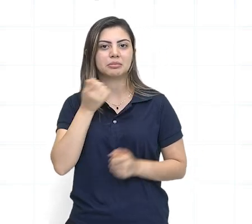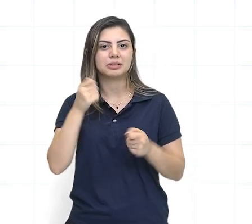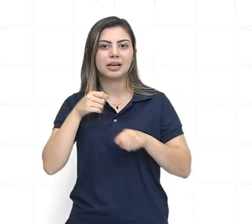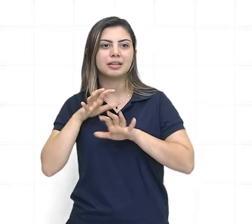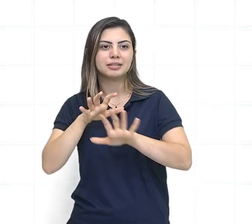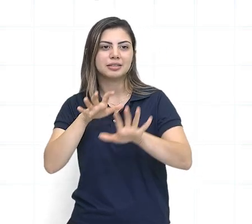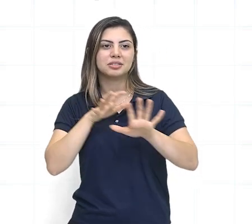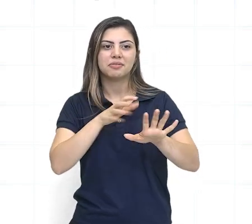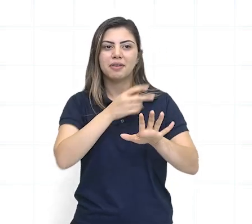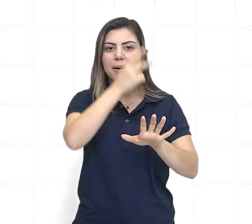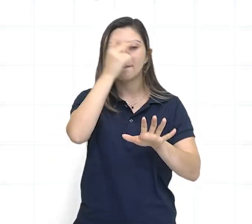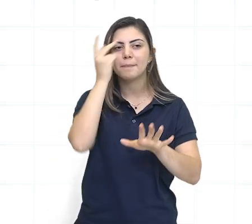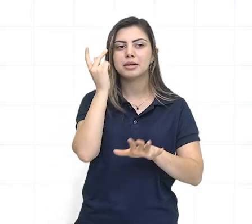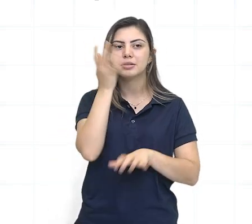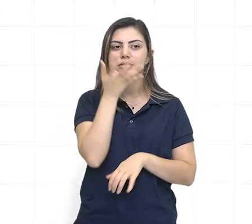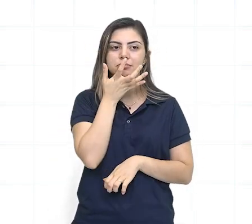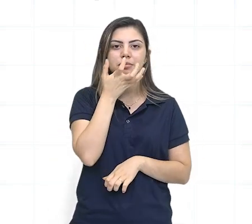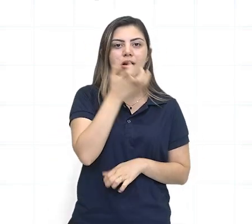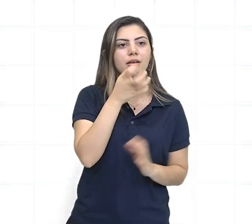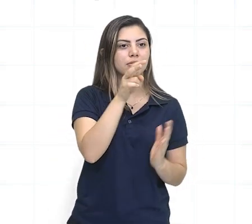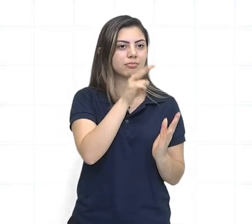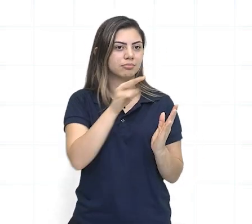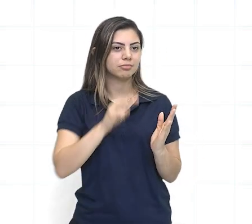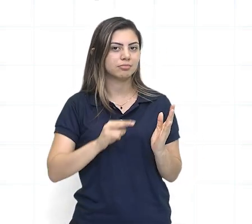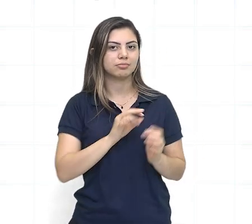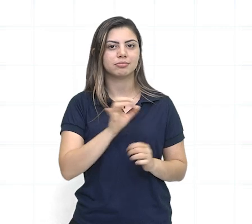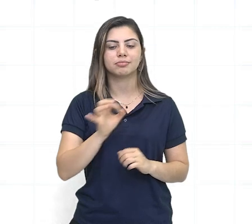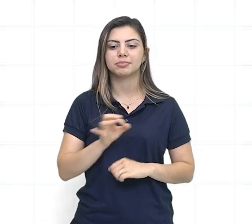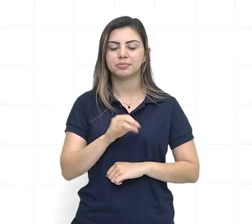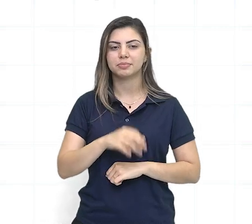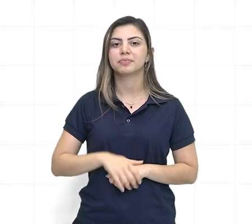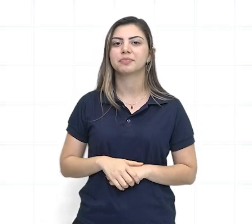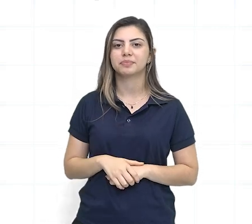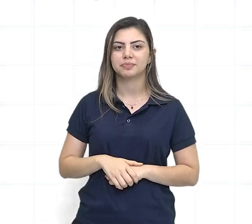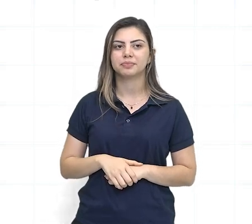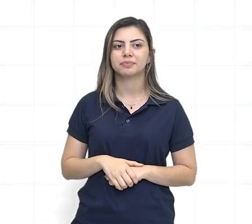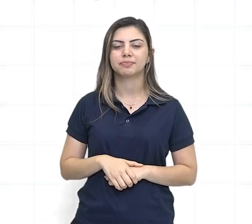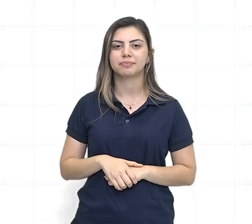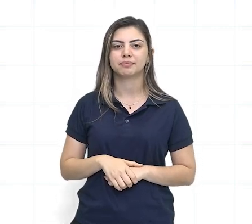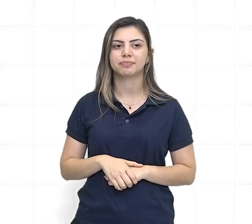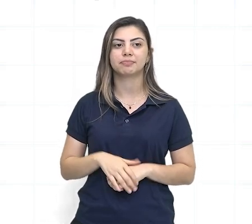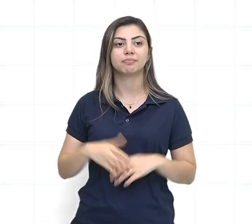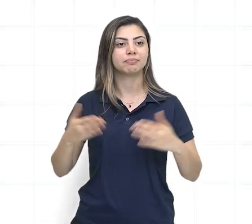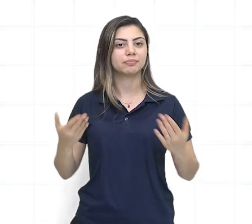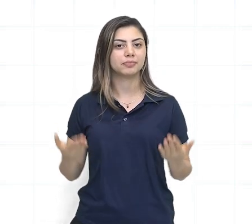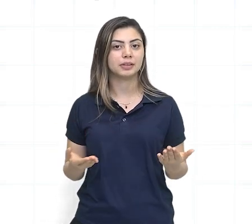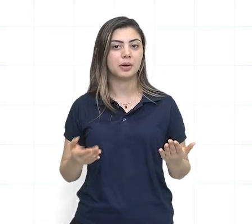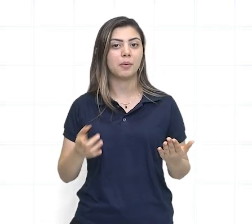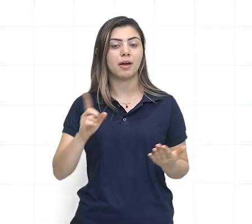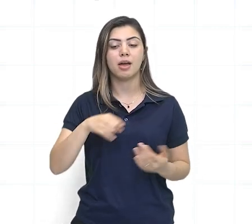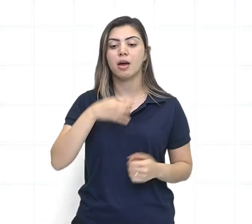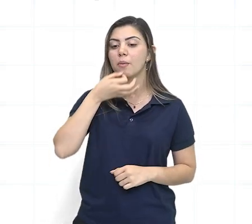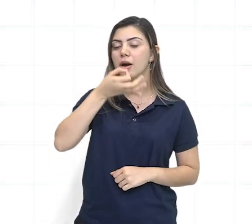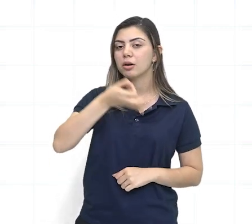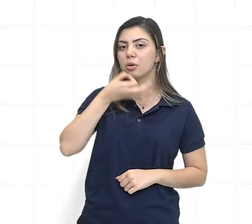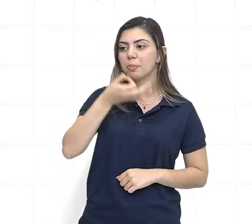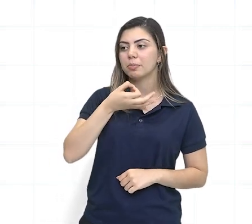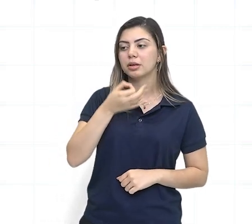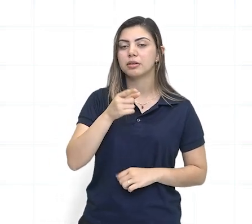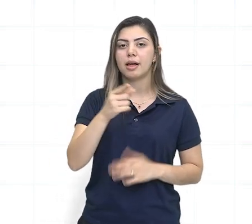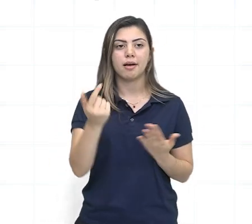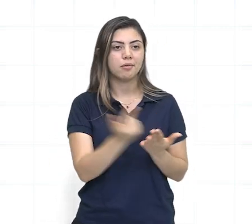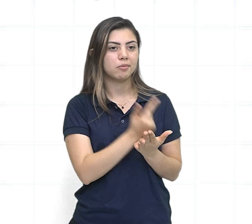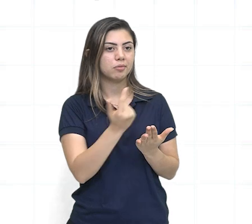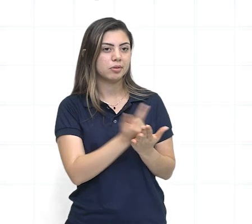persuadir o leitor sobre sua opinião. Então, esse argumento, né, você lê um